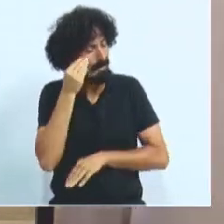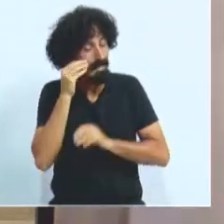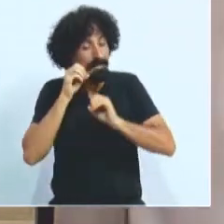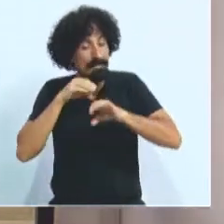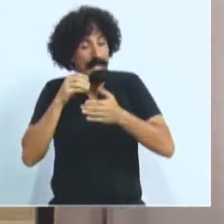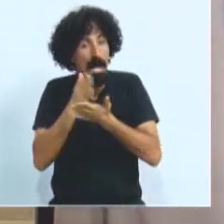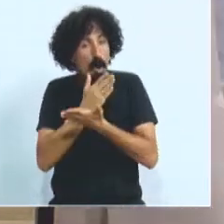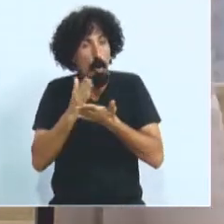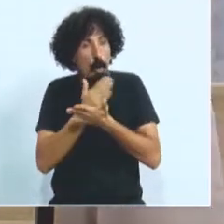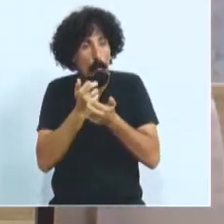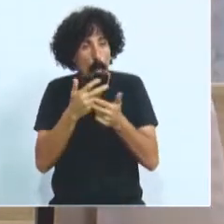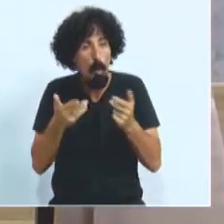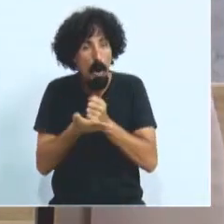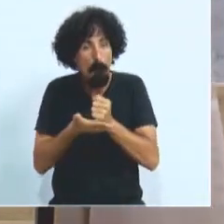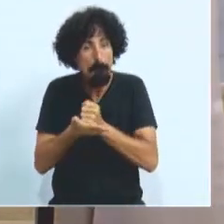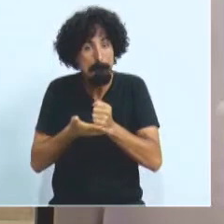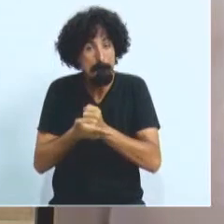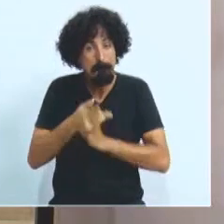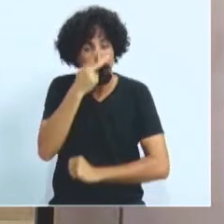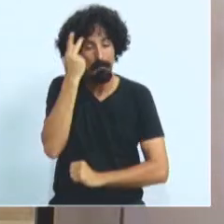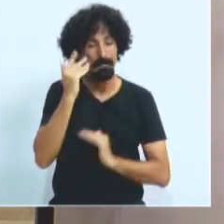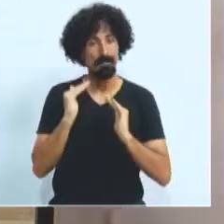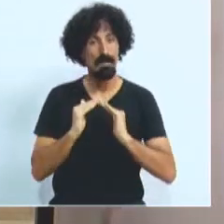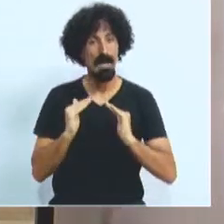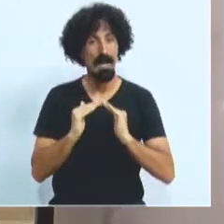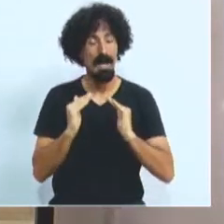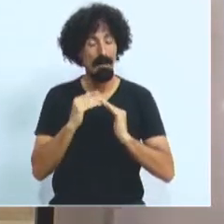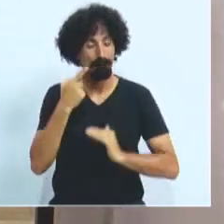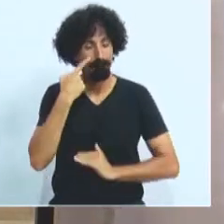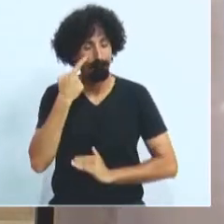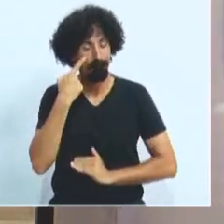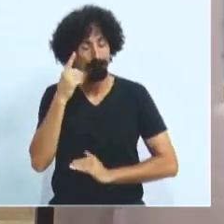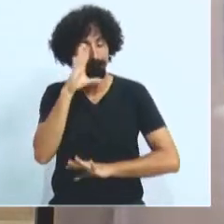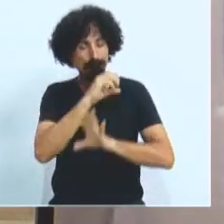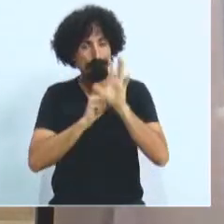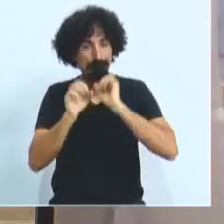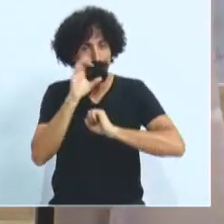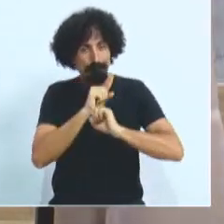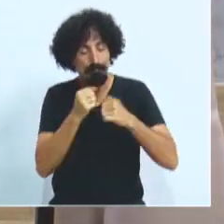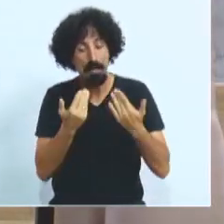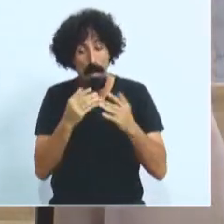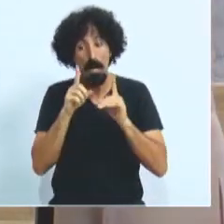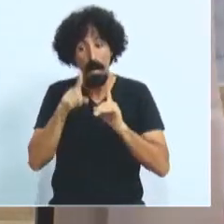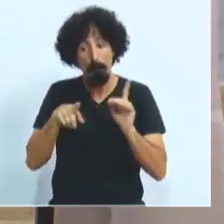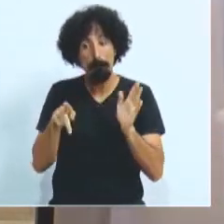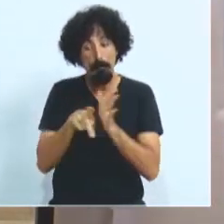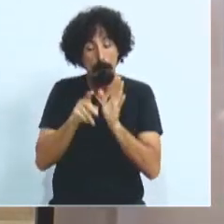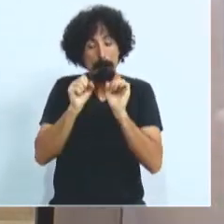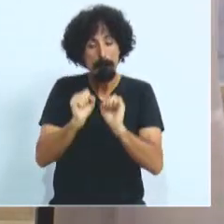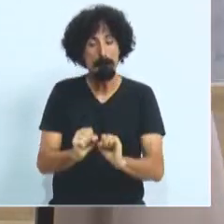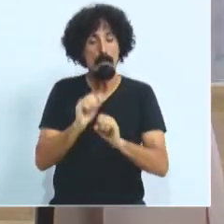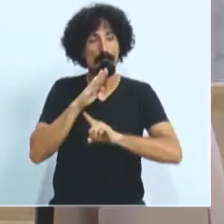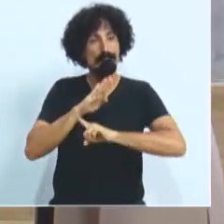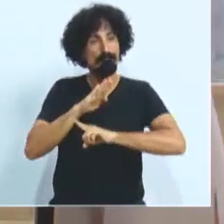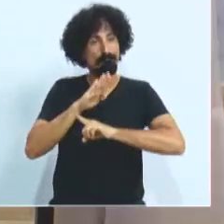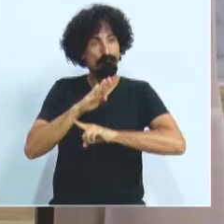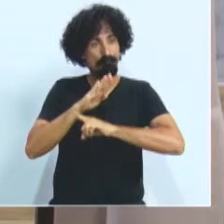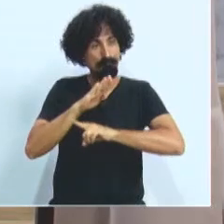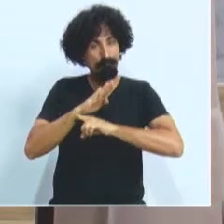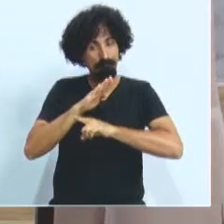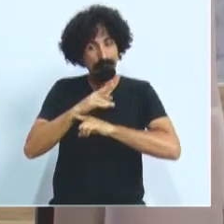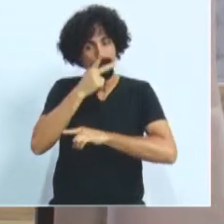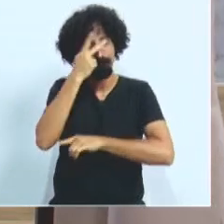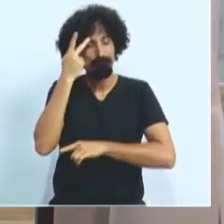noções básicas para o pessoal de casa, né, sargento? Sim. Que realmente podem fazer a diferença no tratamento final, no resgate